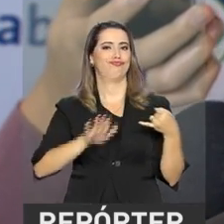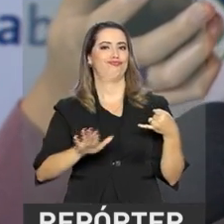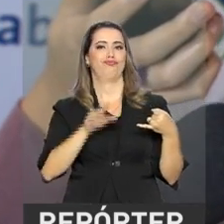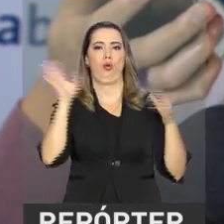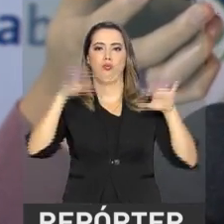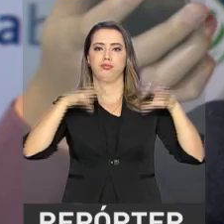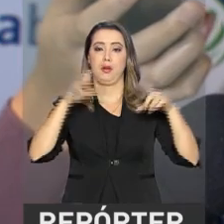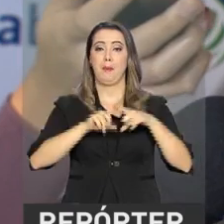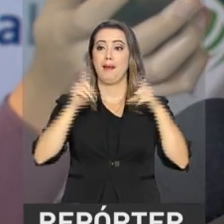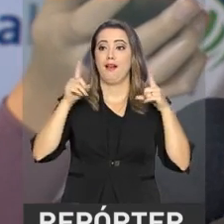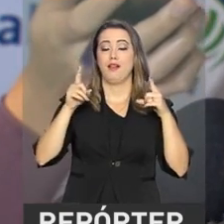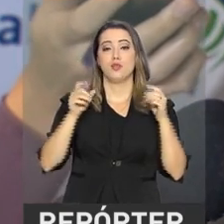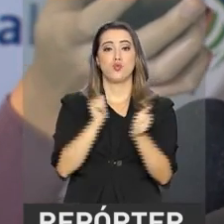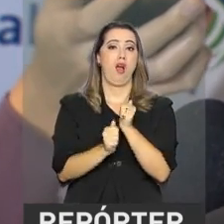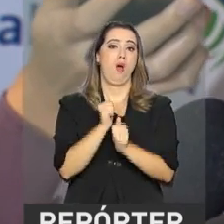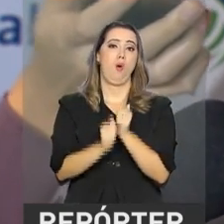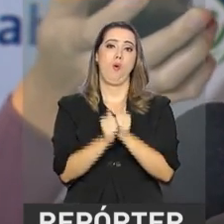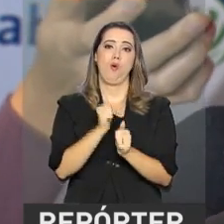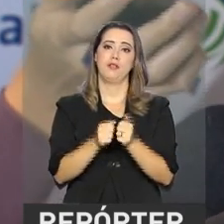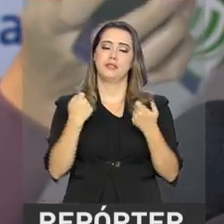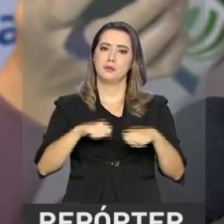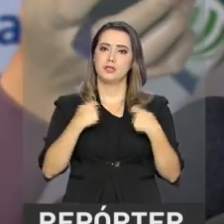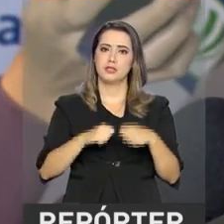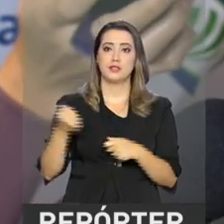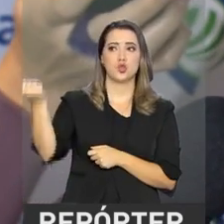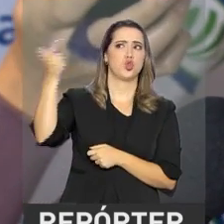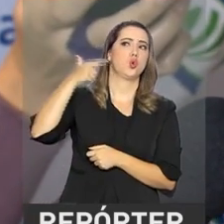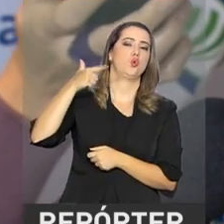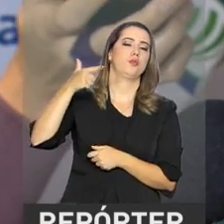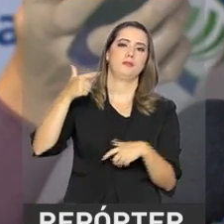arroz precisa que não chova muito. Ele precisa de luminosidade